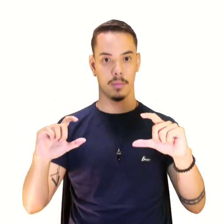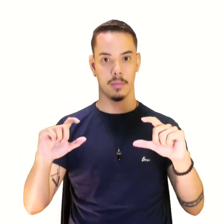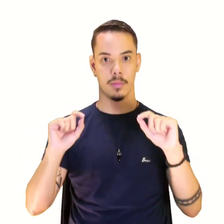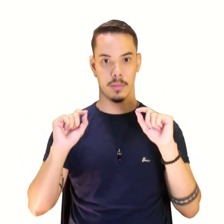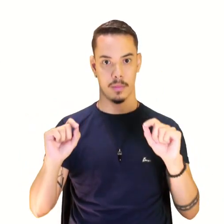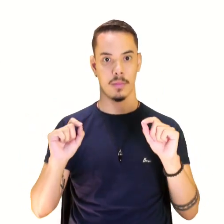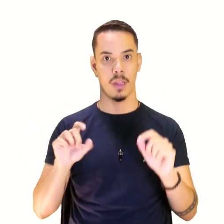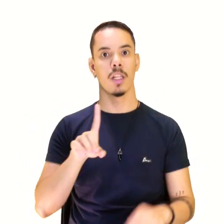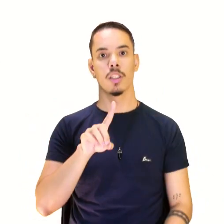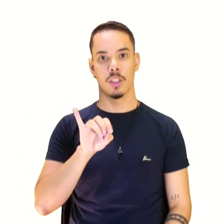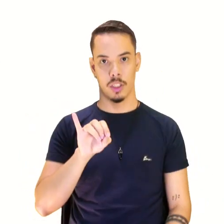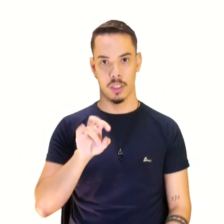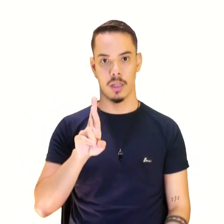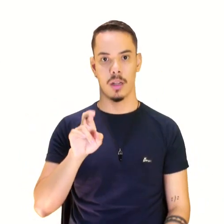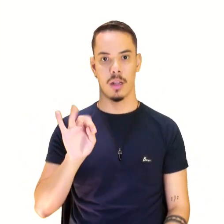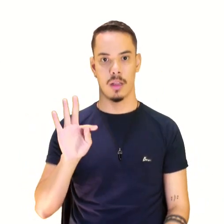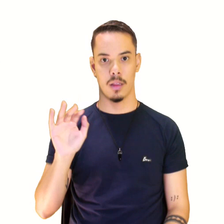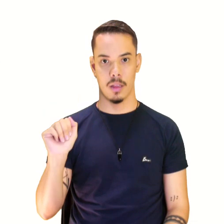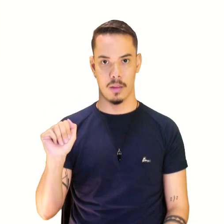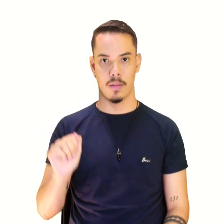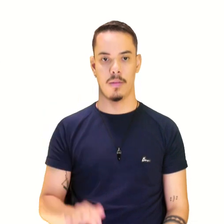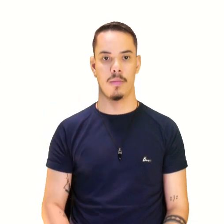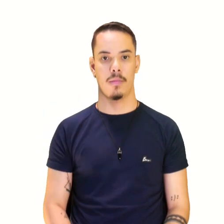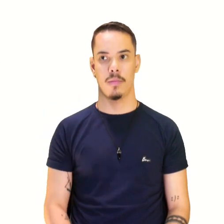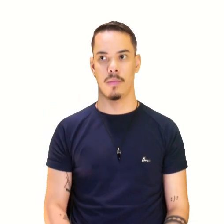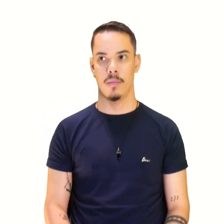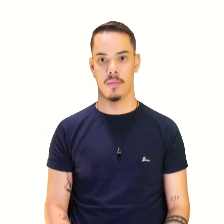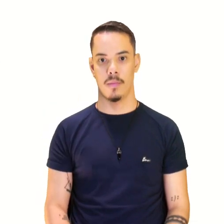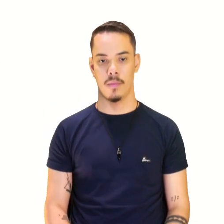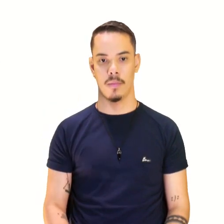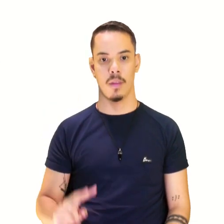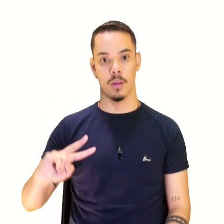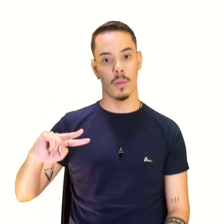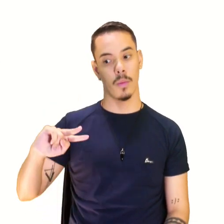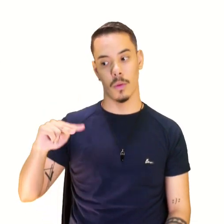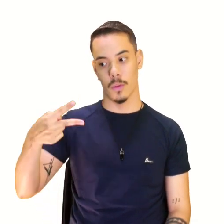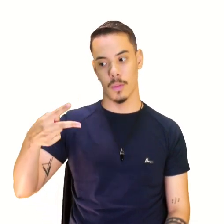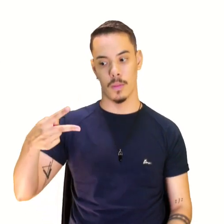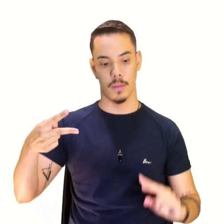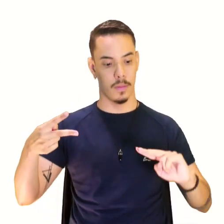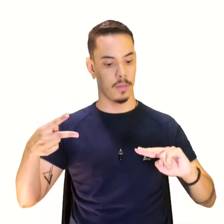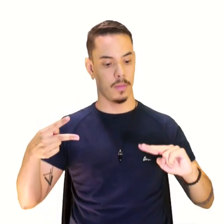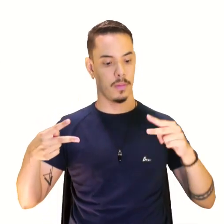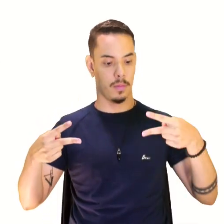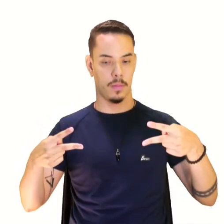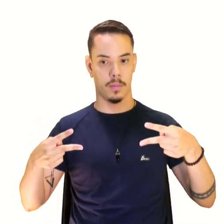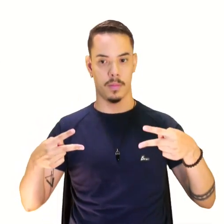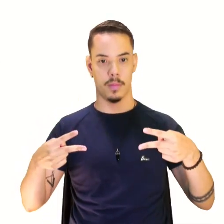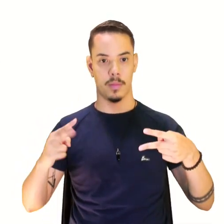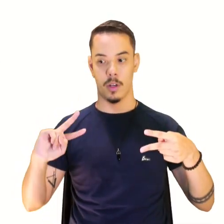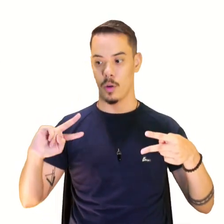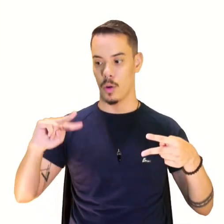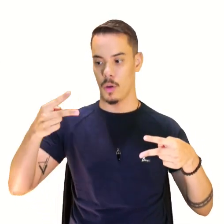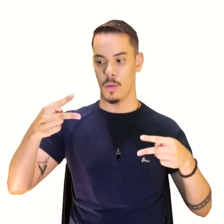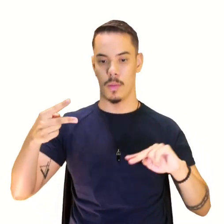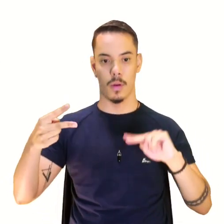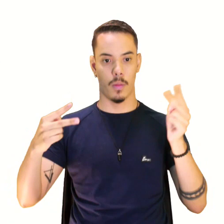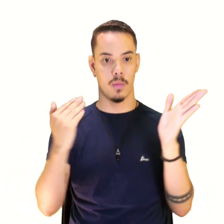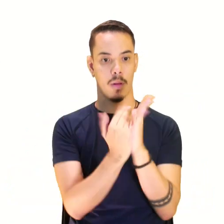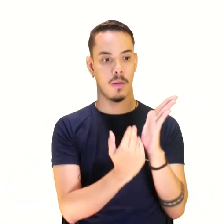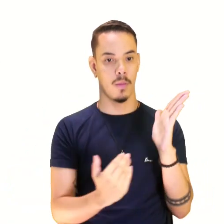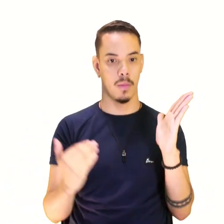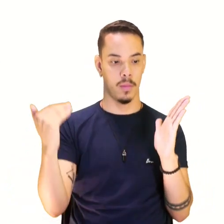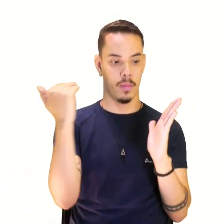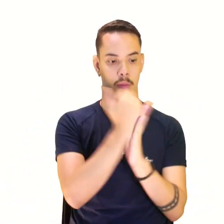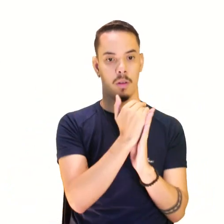é direta, tá? Então, dobrou a quantidade de tortas, dobra a quantidade de farinhas. Aumentou 1,5